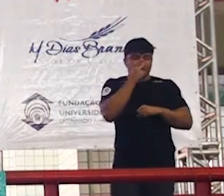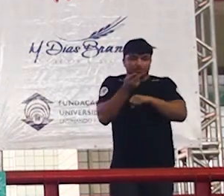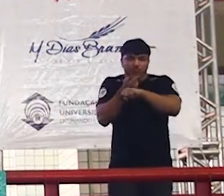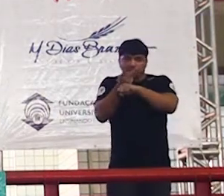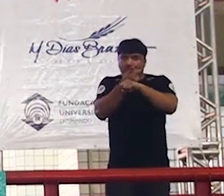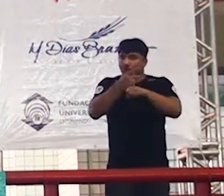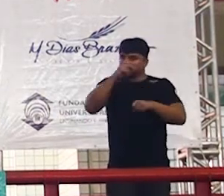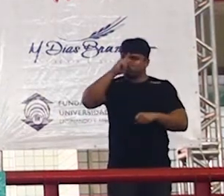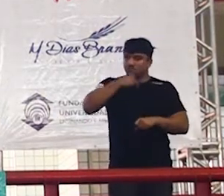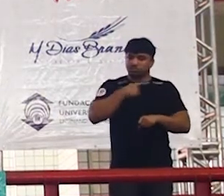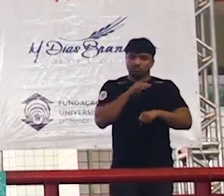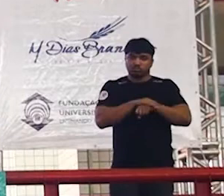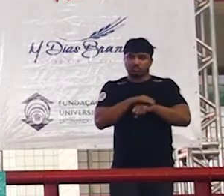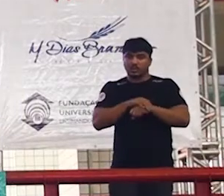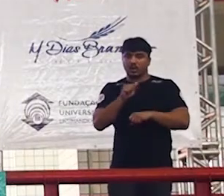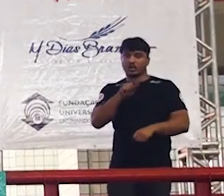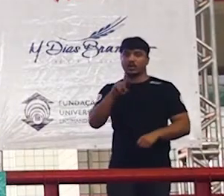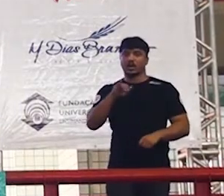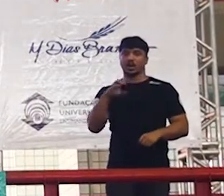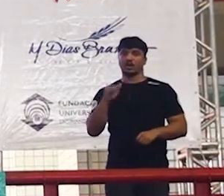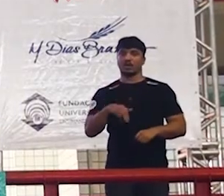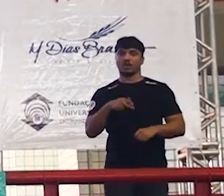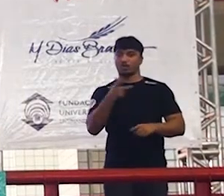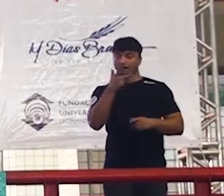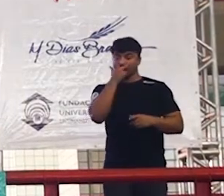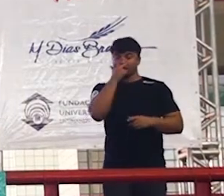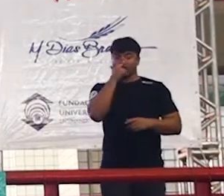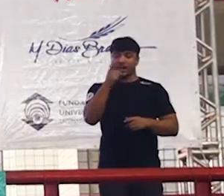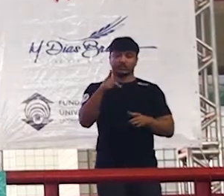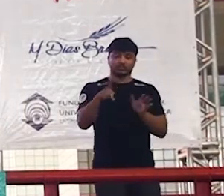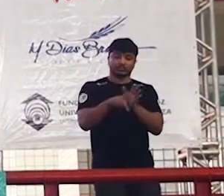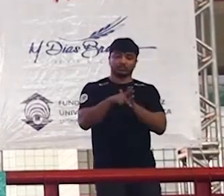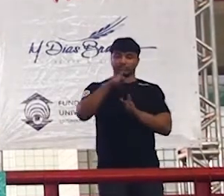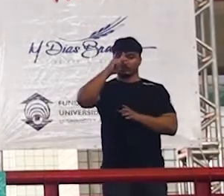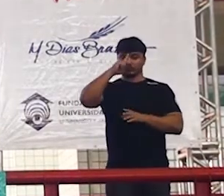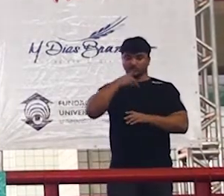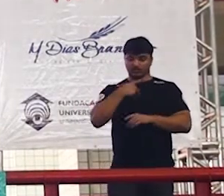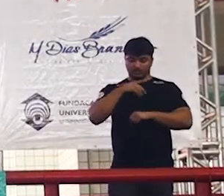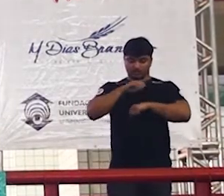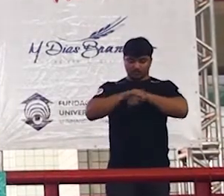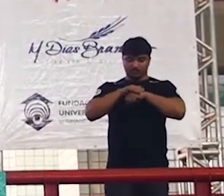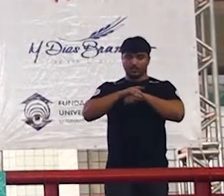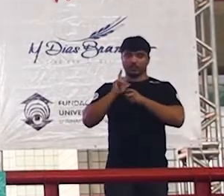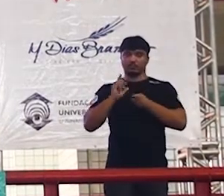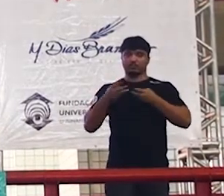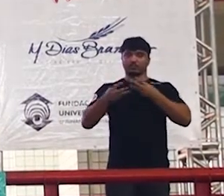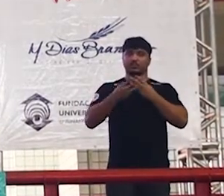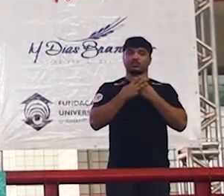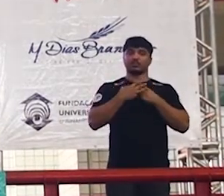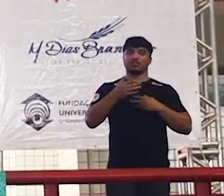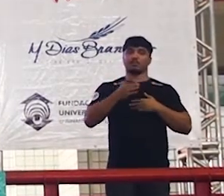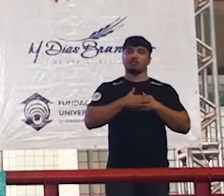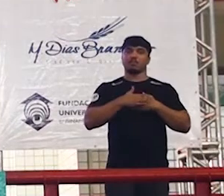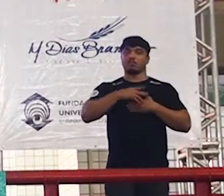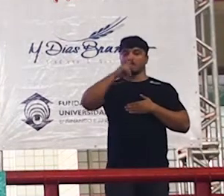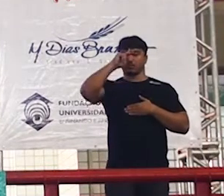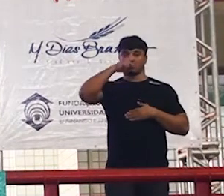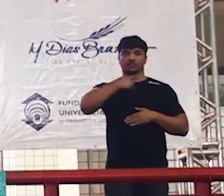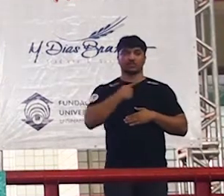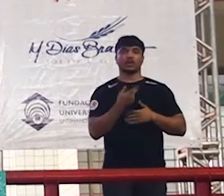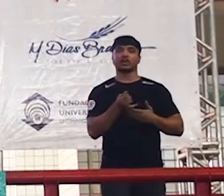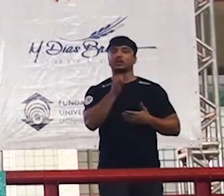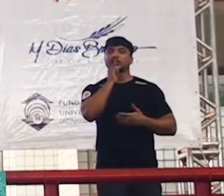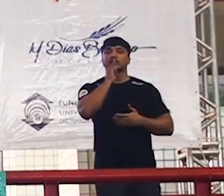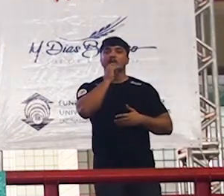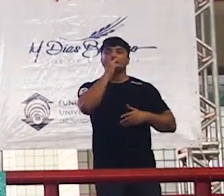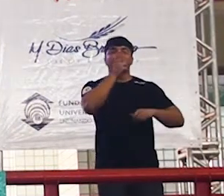si mesmos se azagaiam. Quer dizer, quem ama é um caçador que aprisiona a si mesmo. Quando